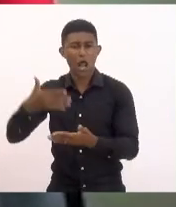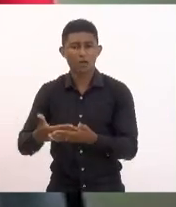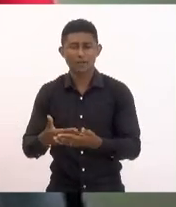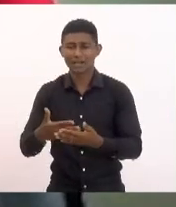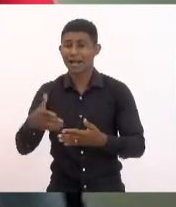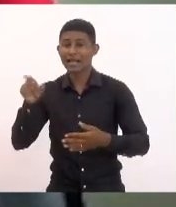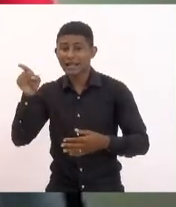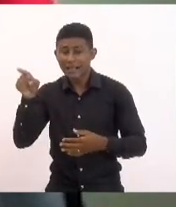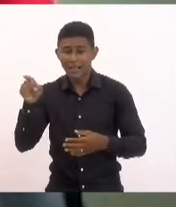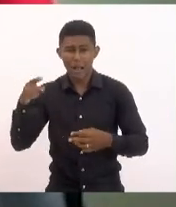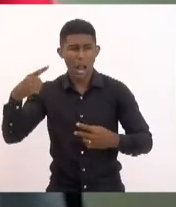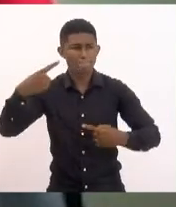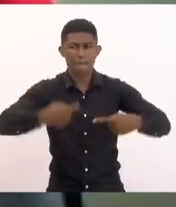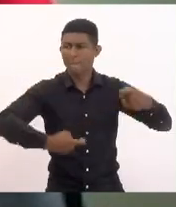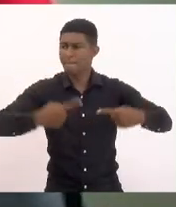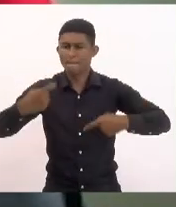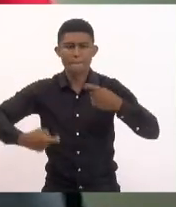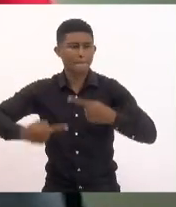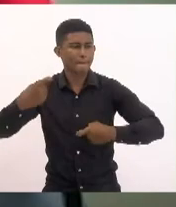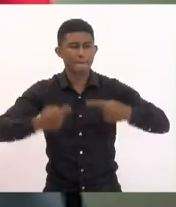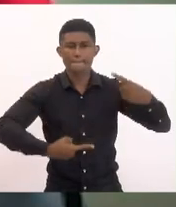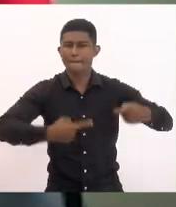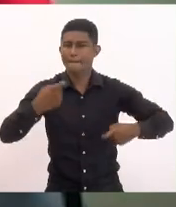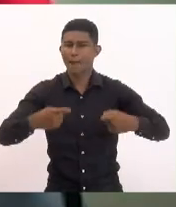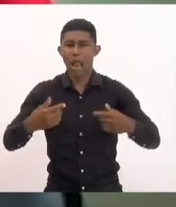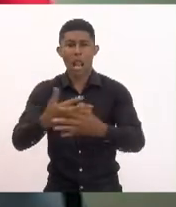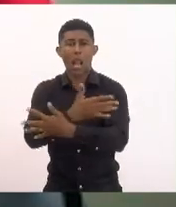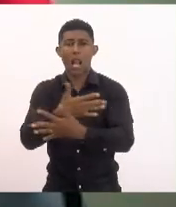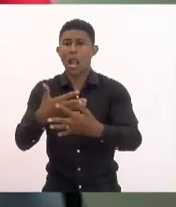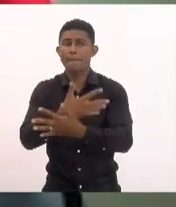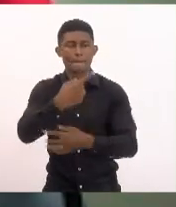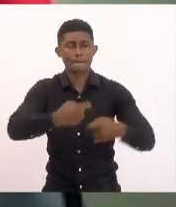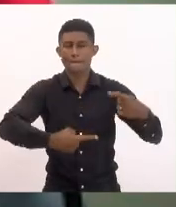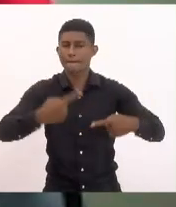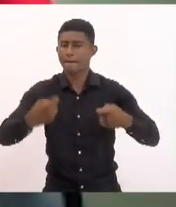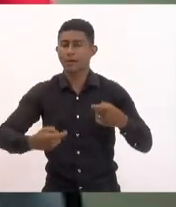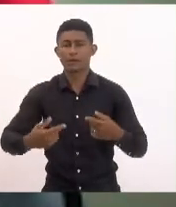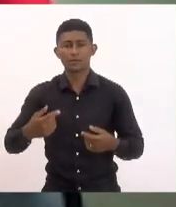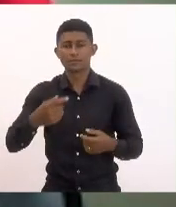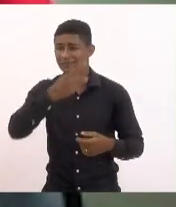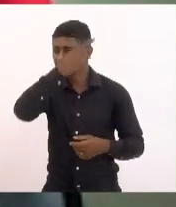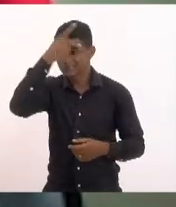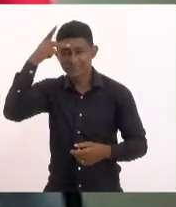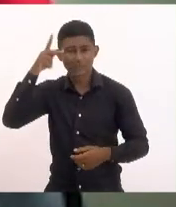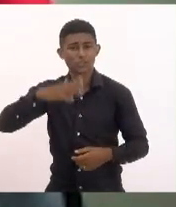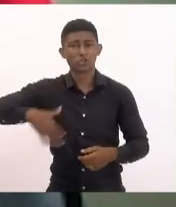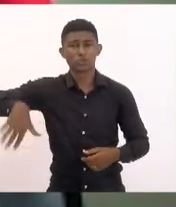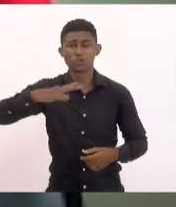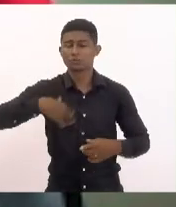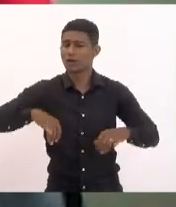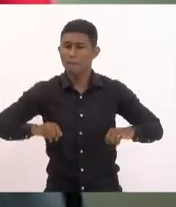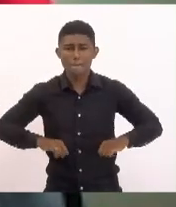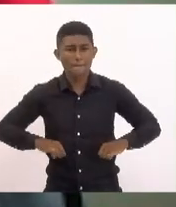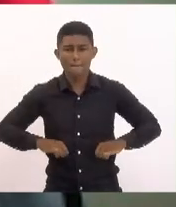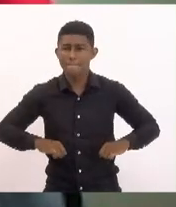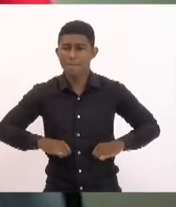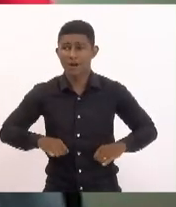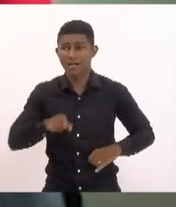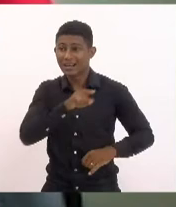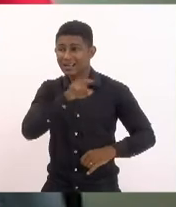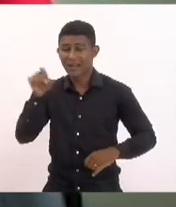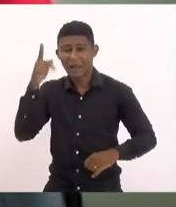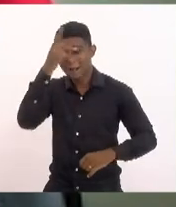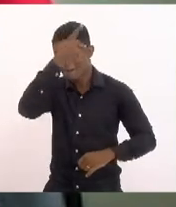civil sem precedentes, acarretando um sofrimento humano e obrigando quase 6 milhões de pessoas